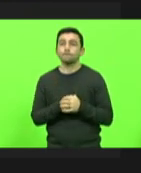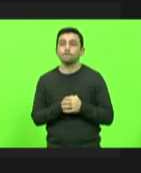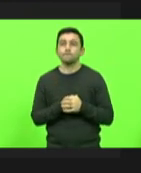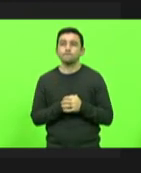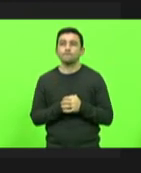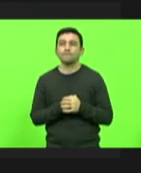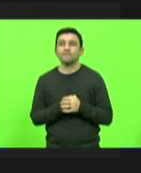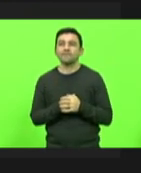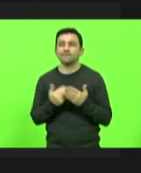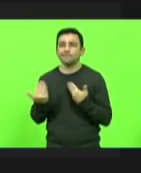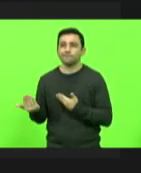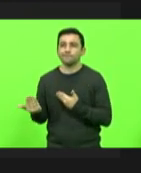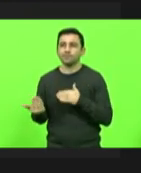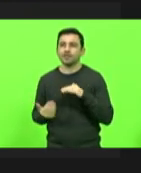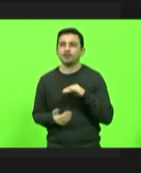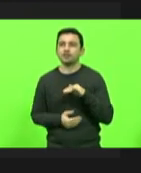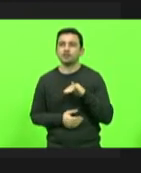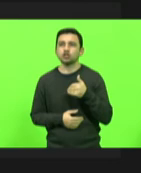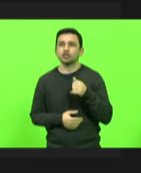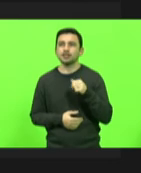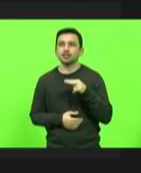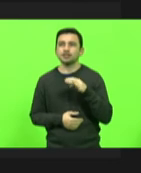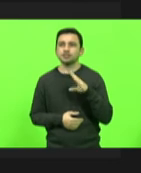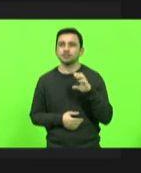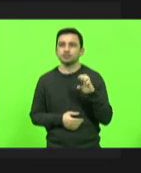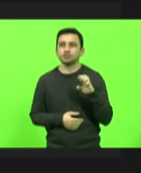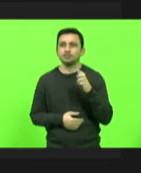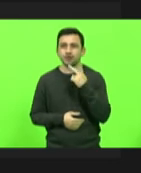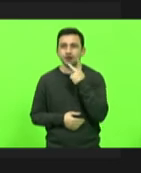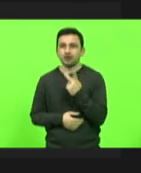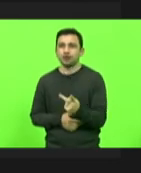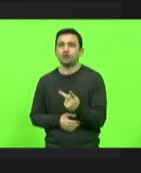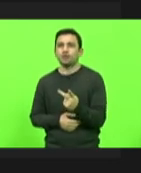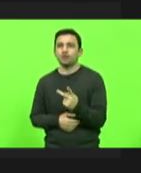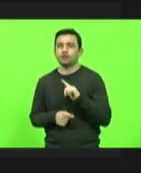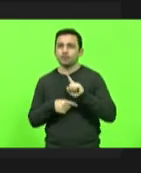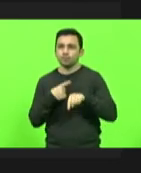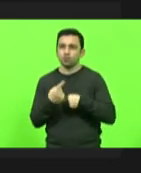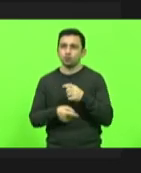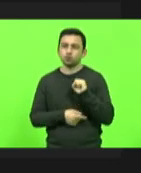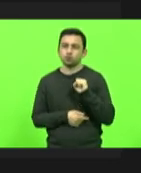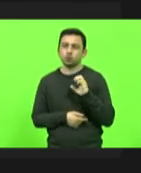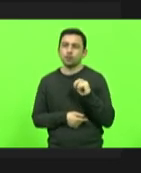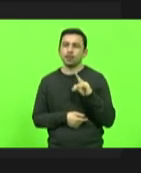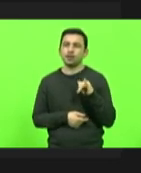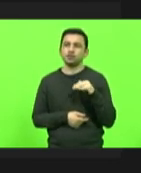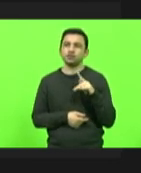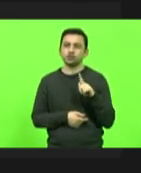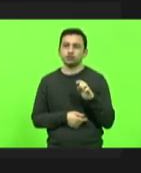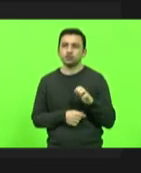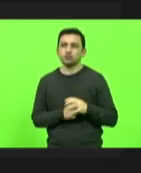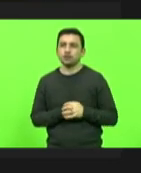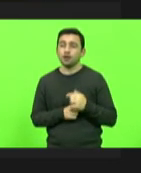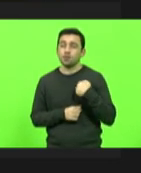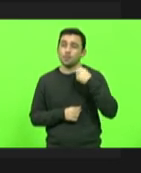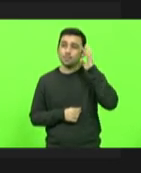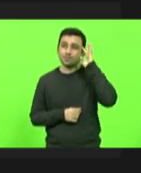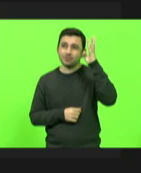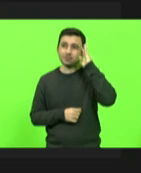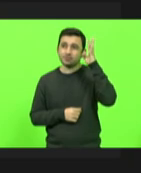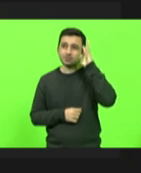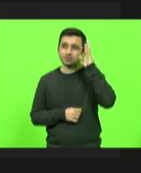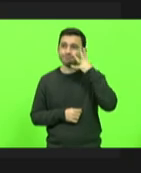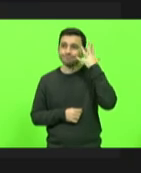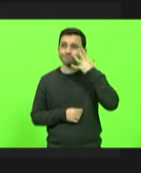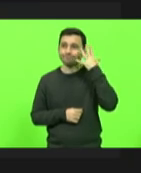que a Janice está sugerindo, e depois eu passo a palavra para a Solange também. Penso que as falas